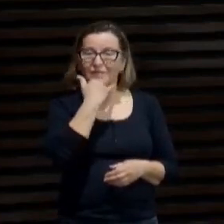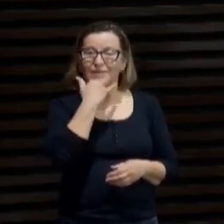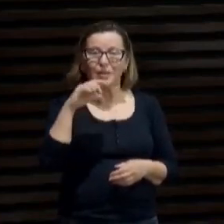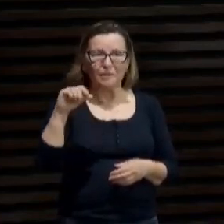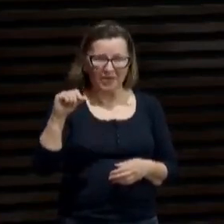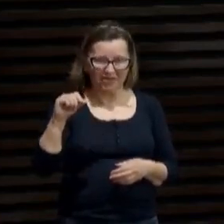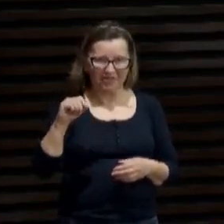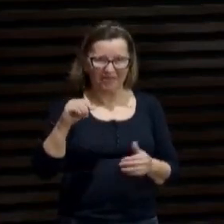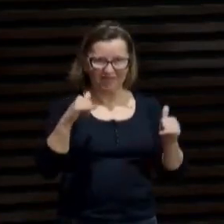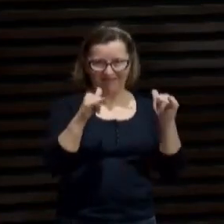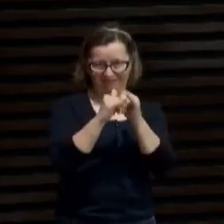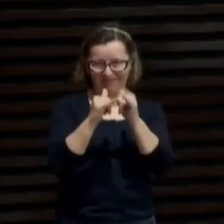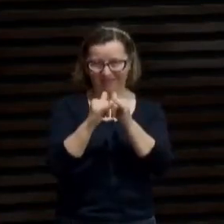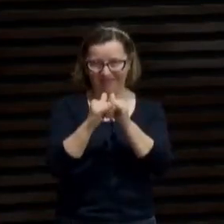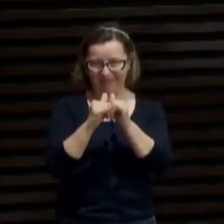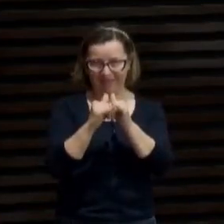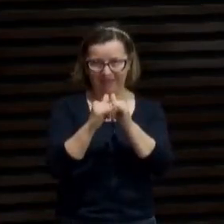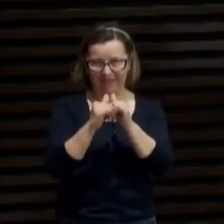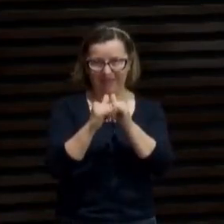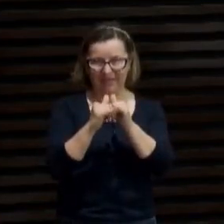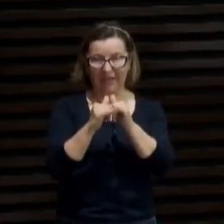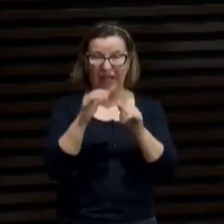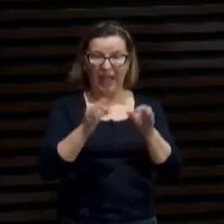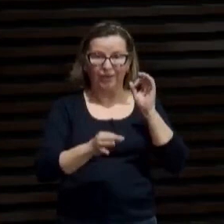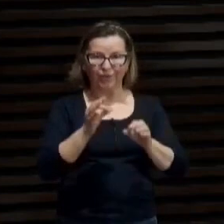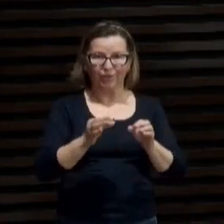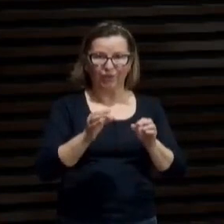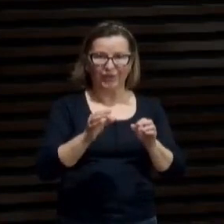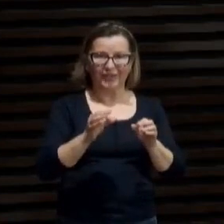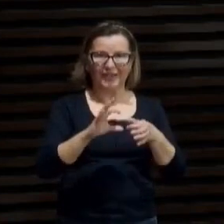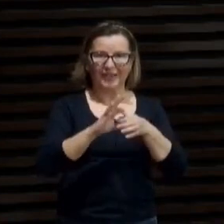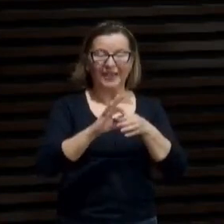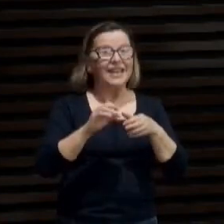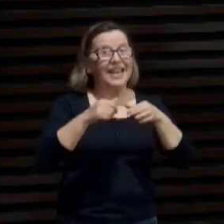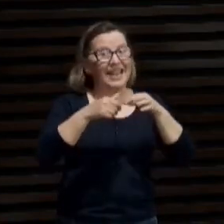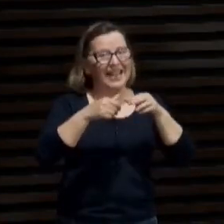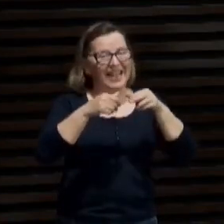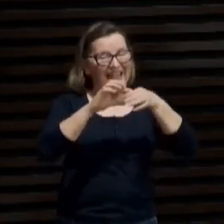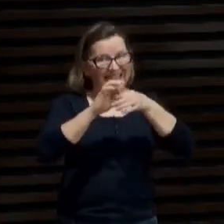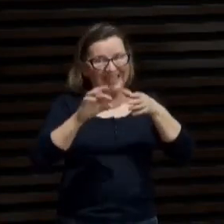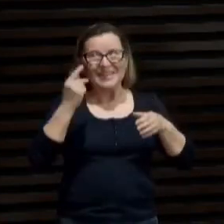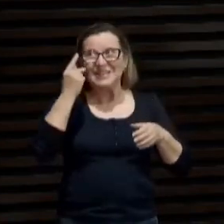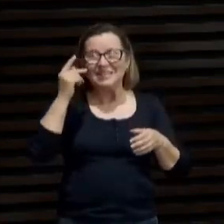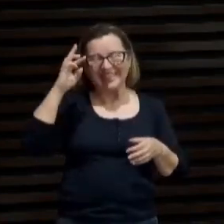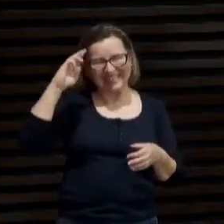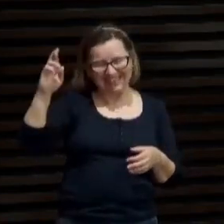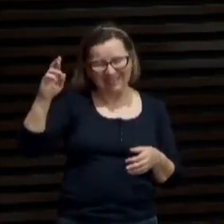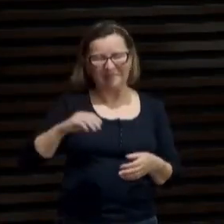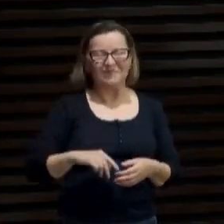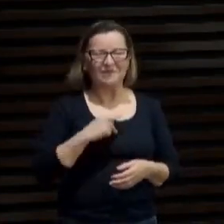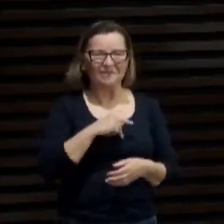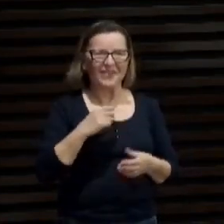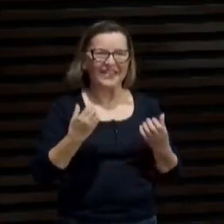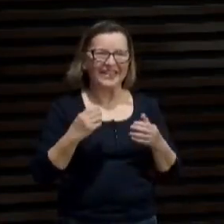A justiça você pode deixar com o Senhor, porque Ele está perto e Ele vai exercer a justiça. Esse é o ponto. O que Paulo está querendo ensinar aqui,